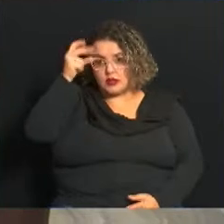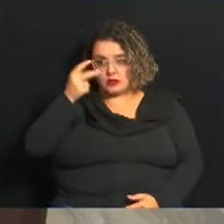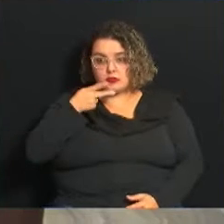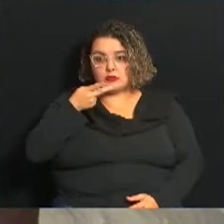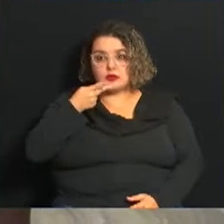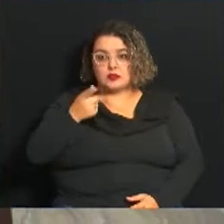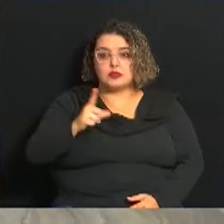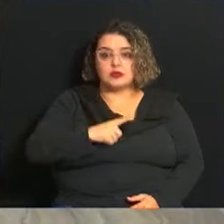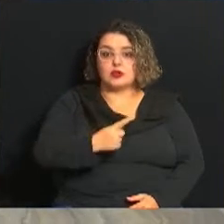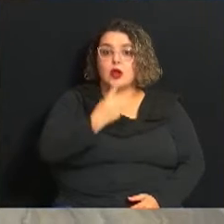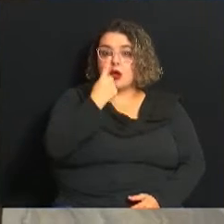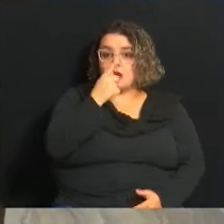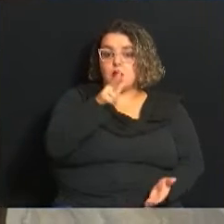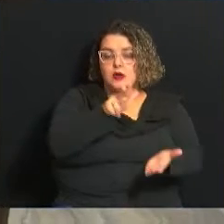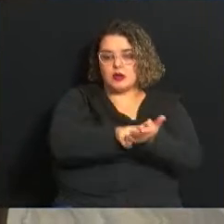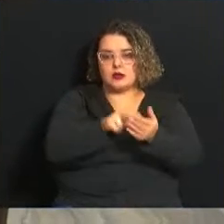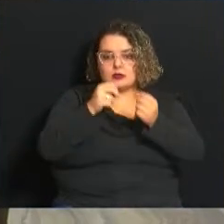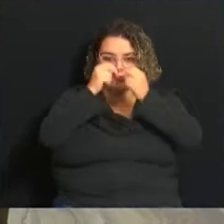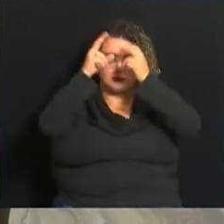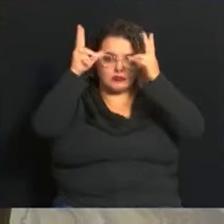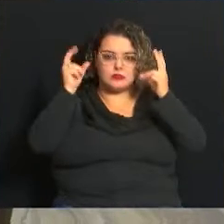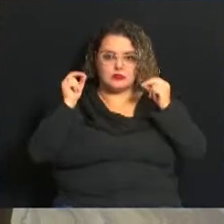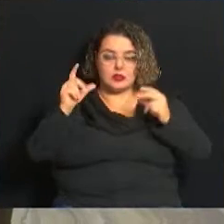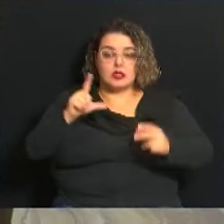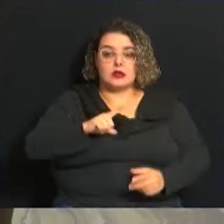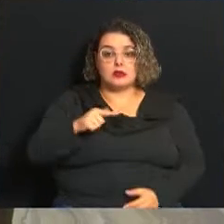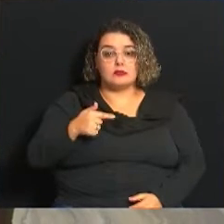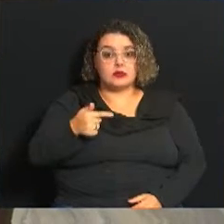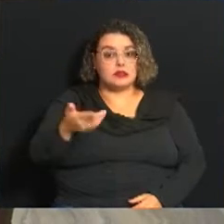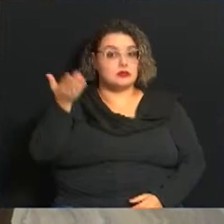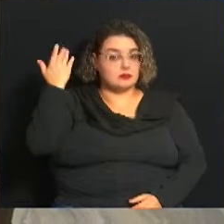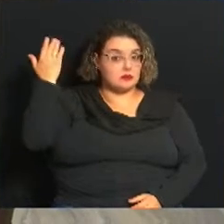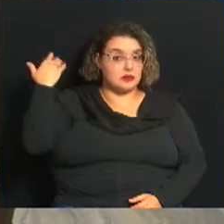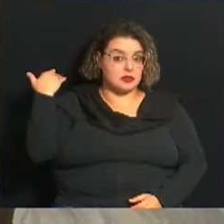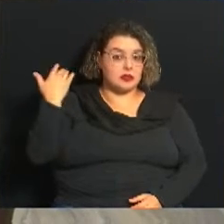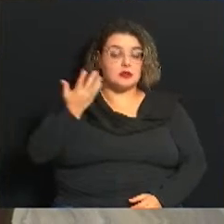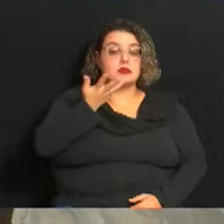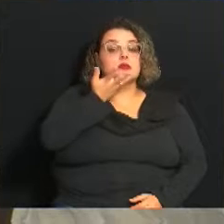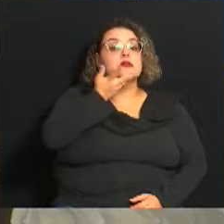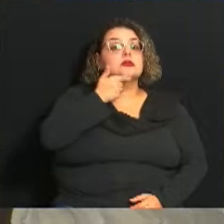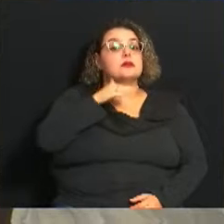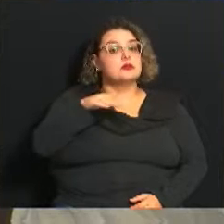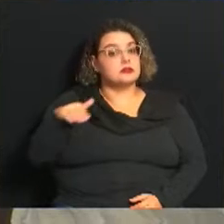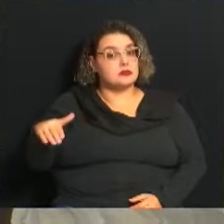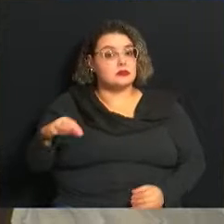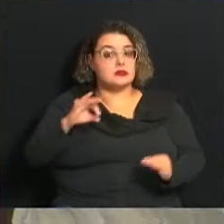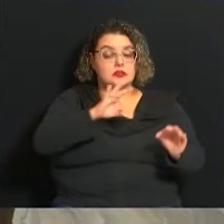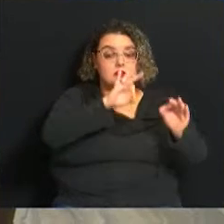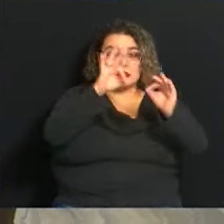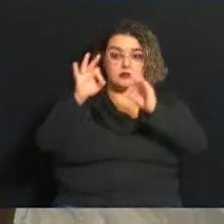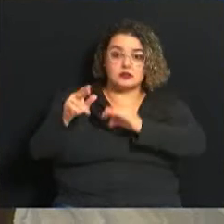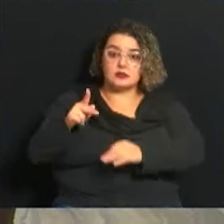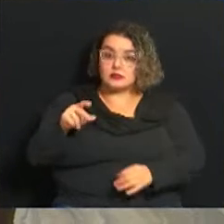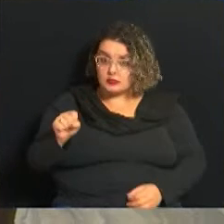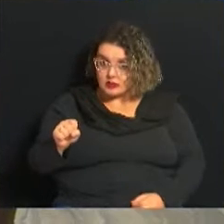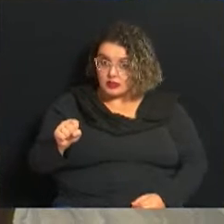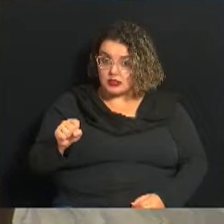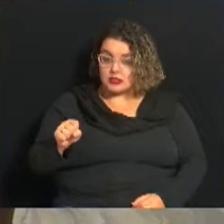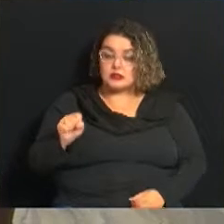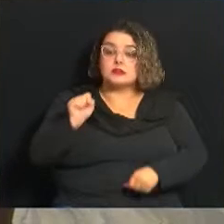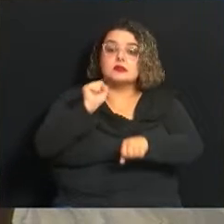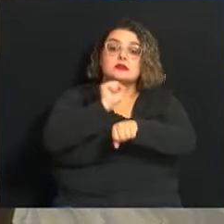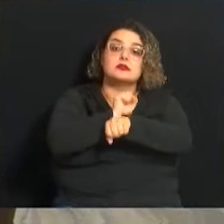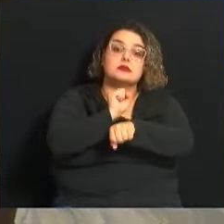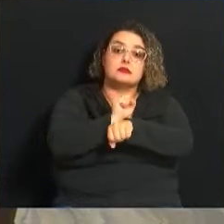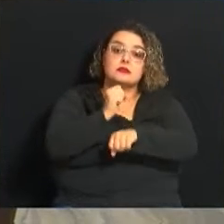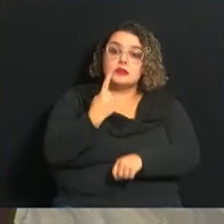leito disponível de enfermaria. A gente teve na semana passada crianças sendo assistidas em pronto-socorros, aguardando uma